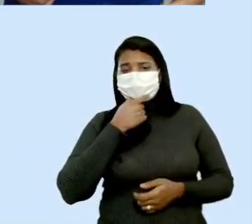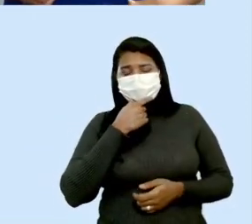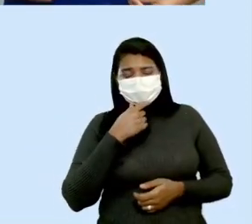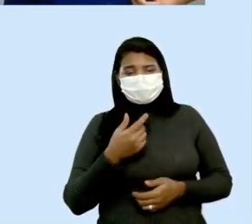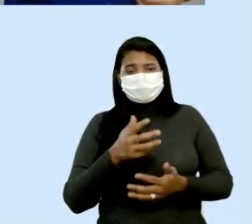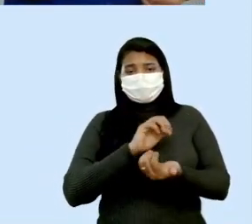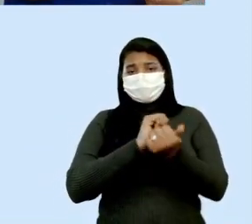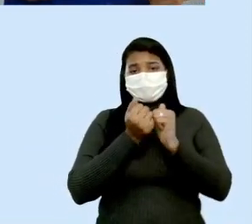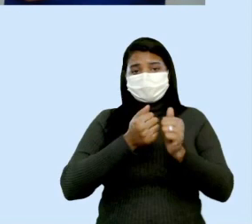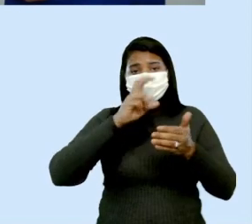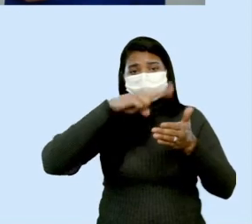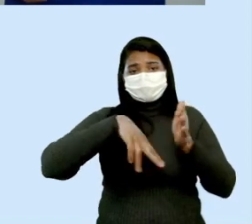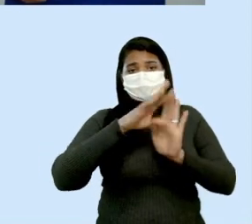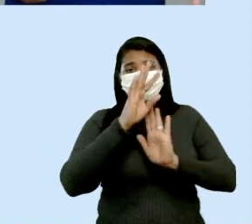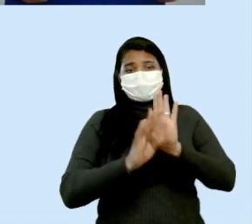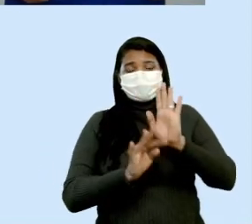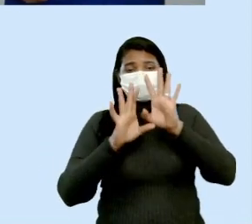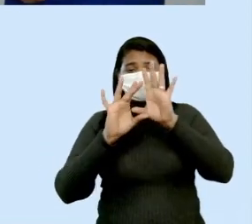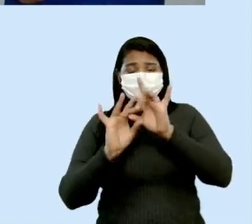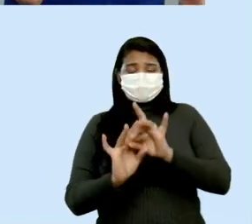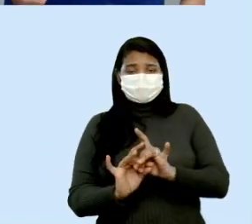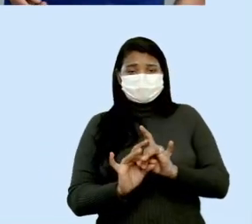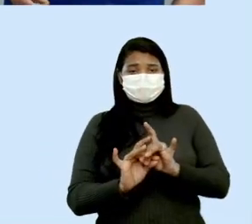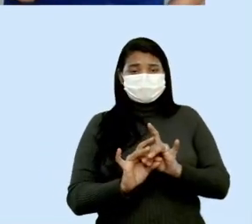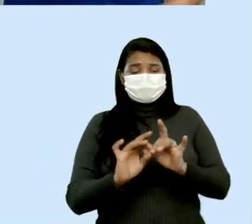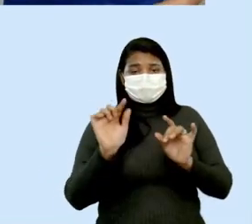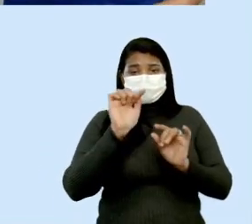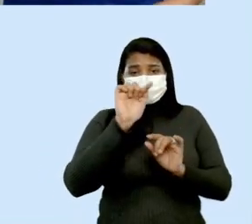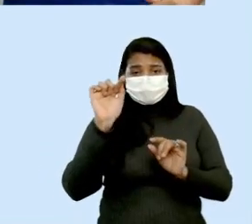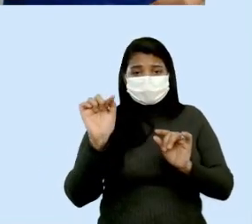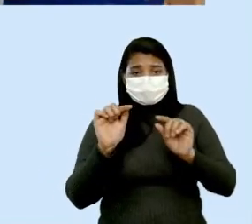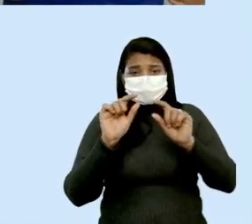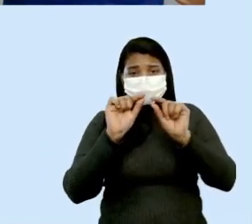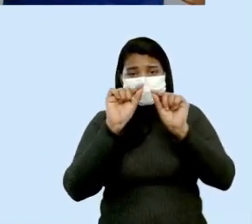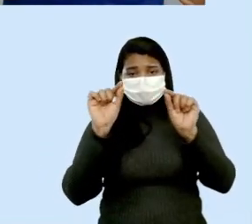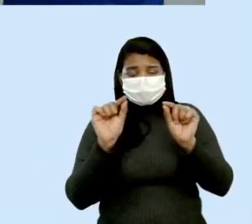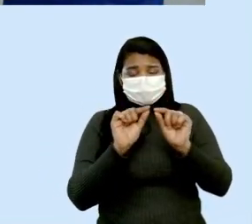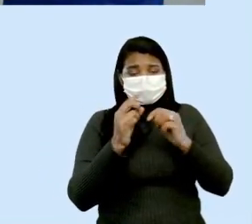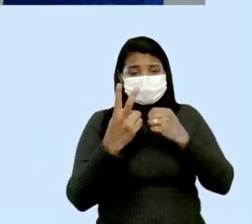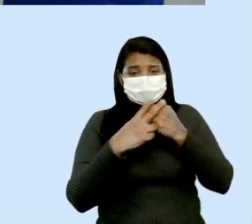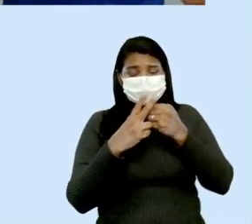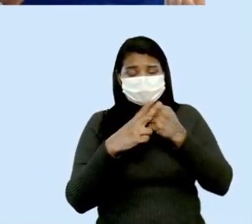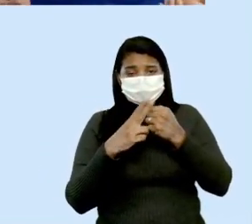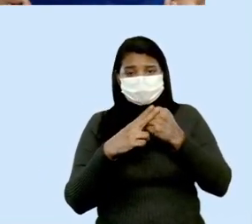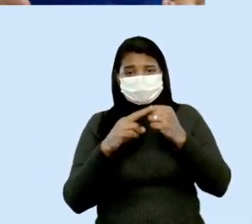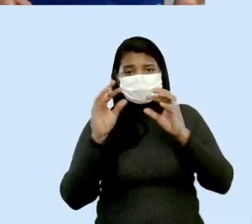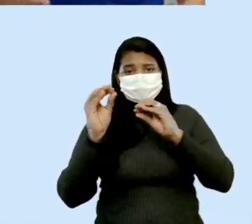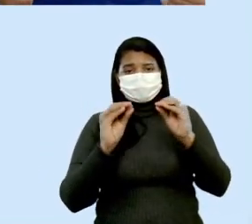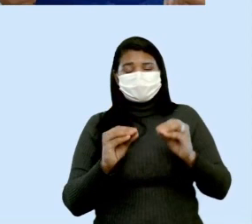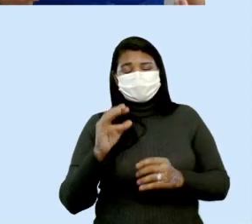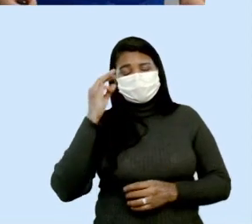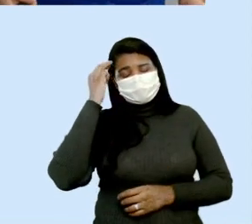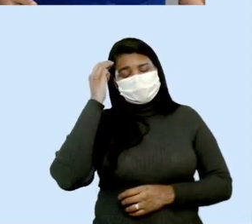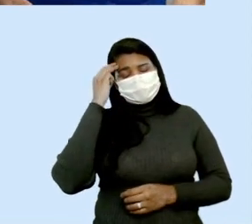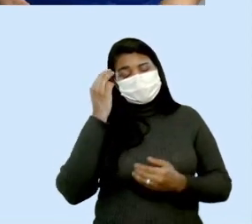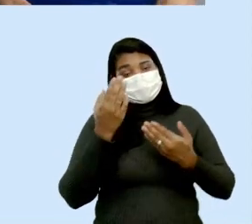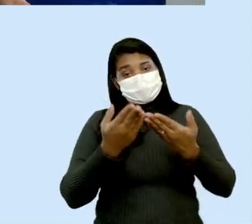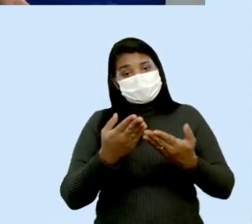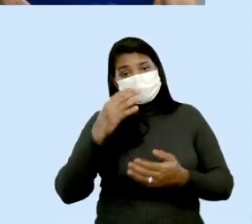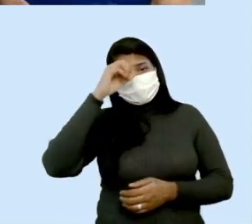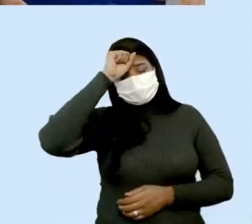estratégias de leitura nos textos, vá circulando os verbos e vá tentando puxar pela memória o que você